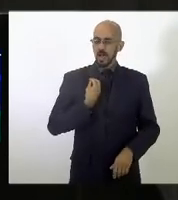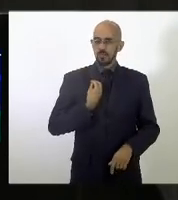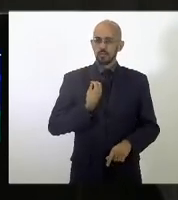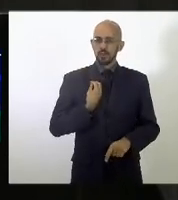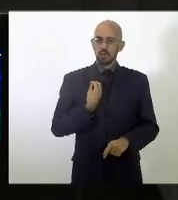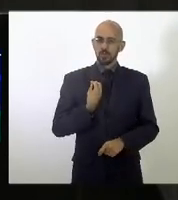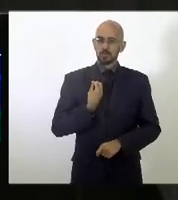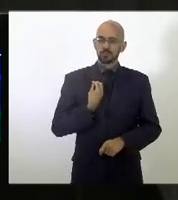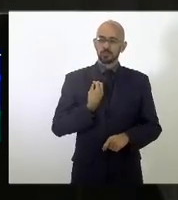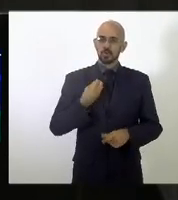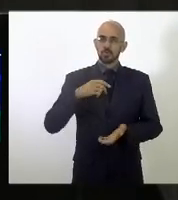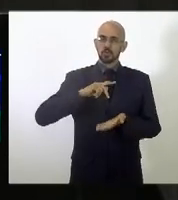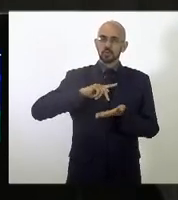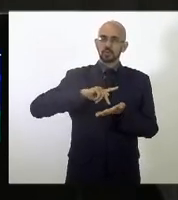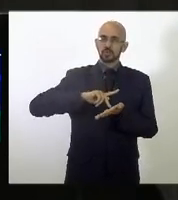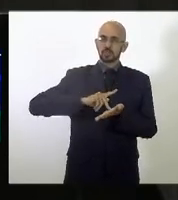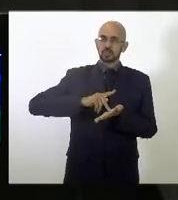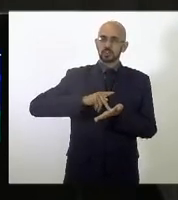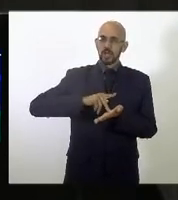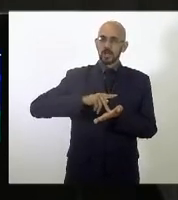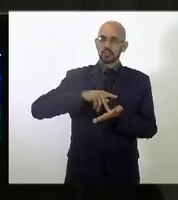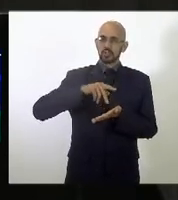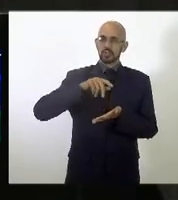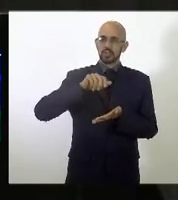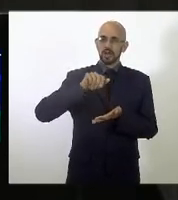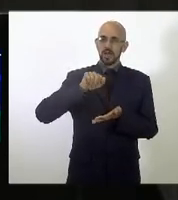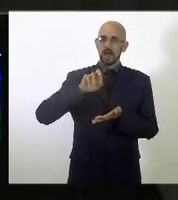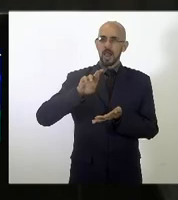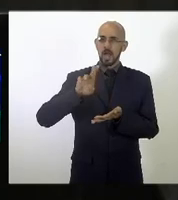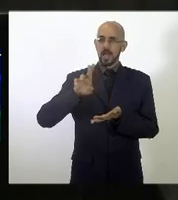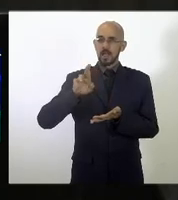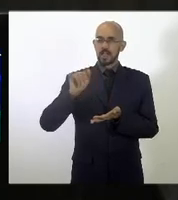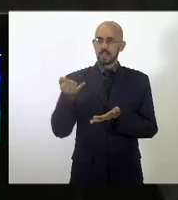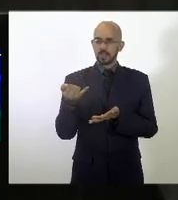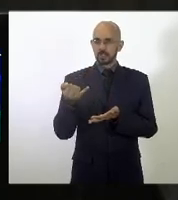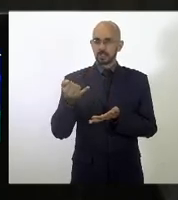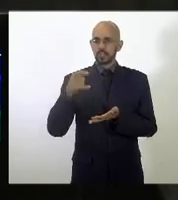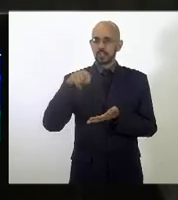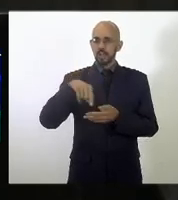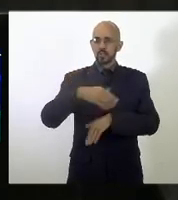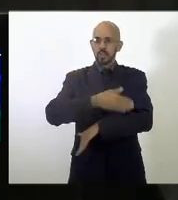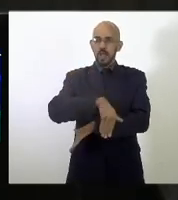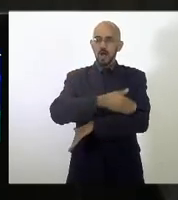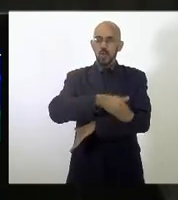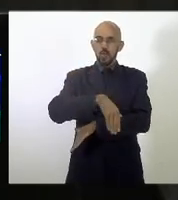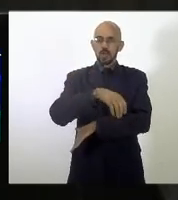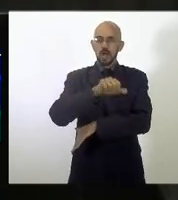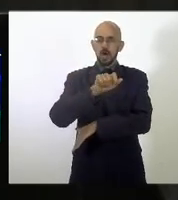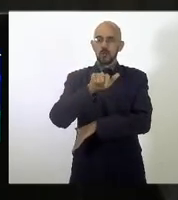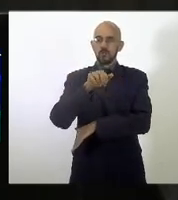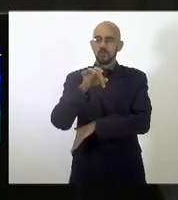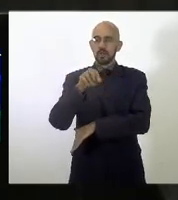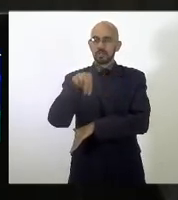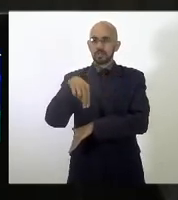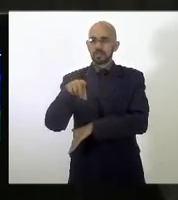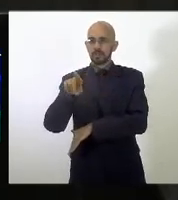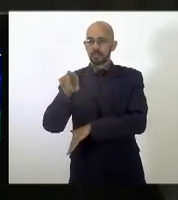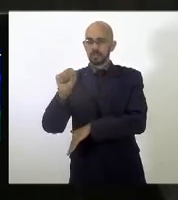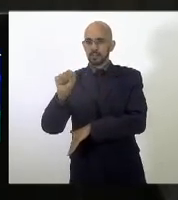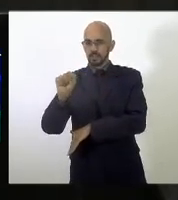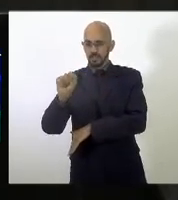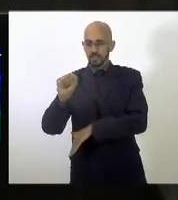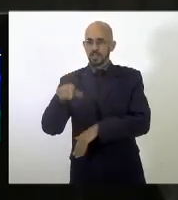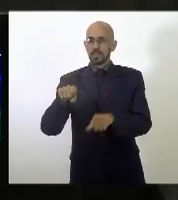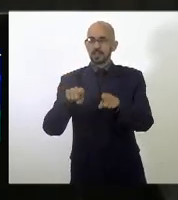como sede da Alerj, o da Rua da Alfândega, o Palácio e o Anexo.